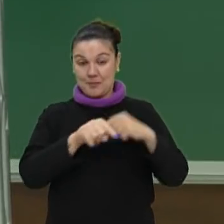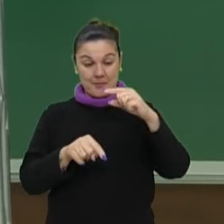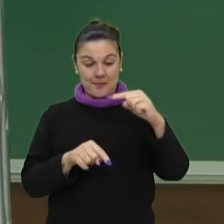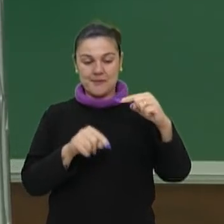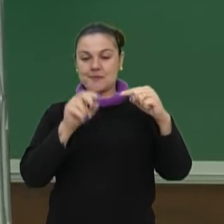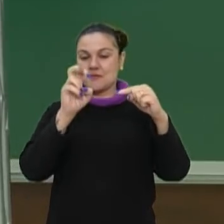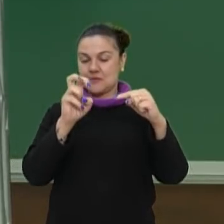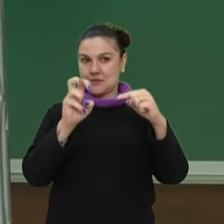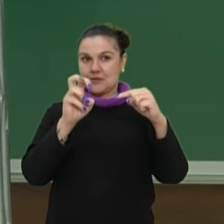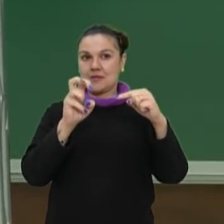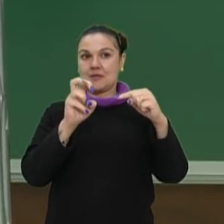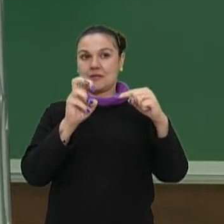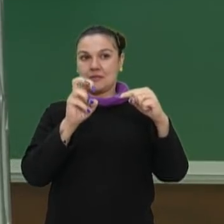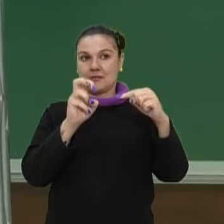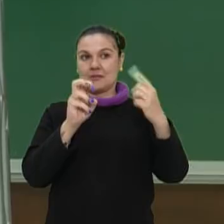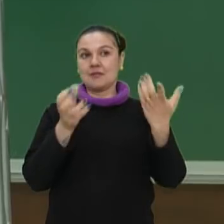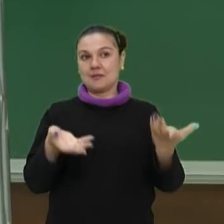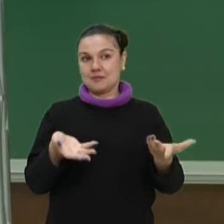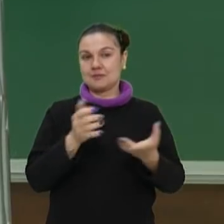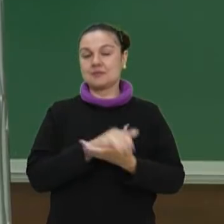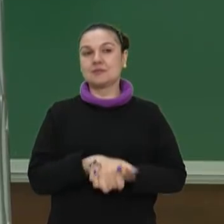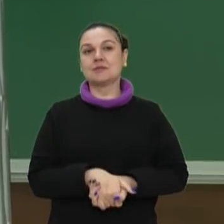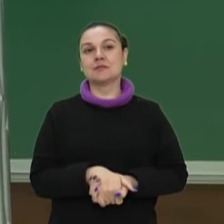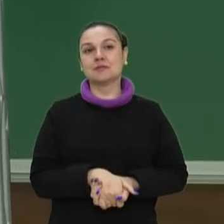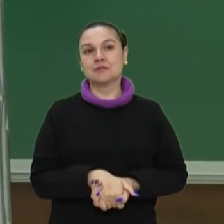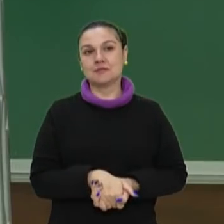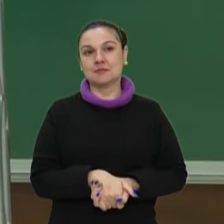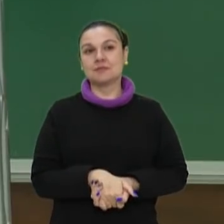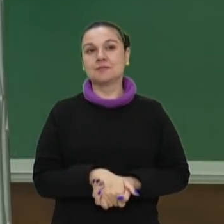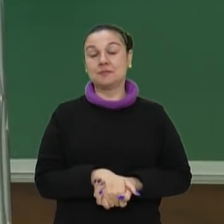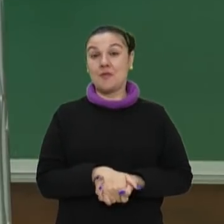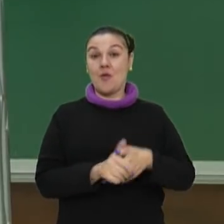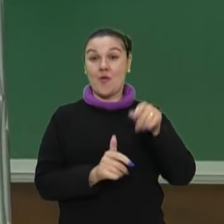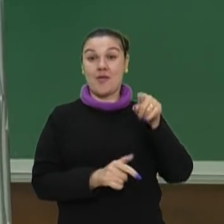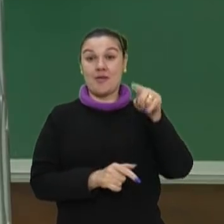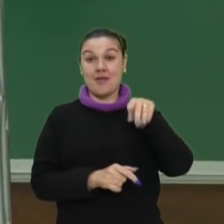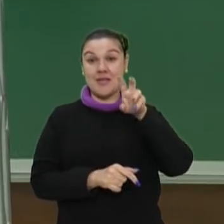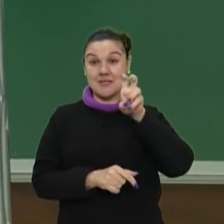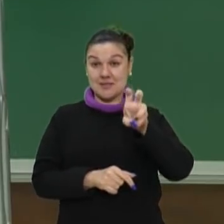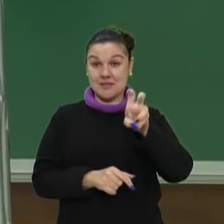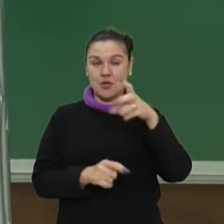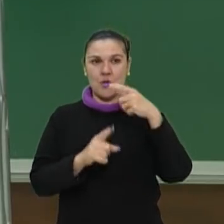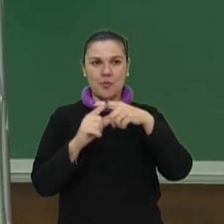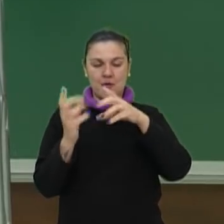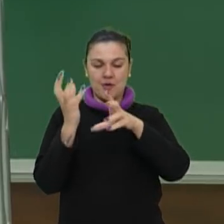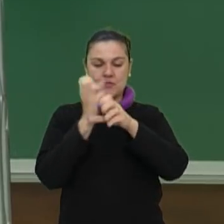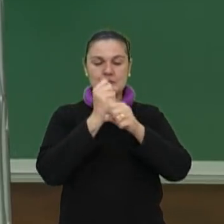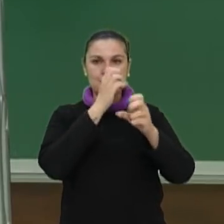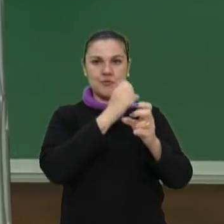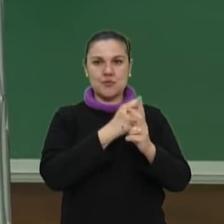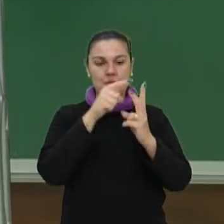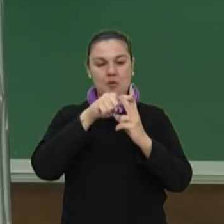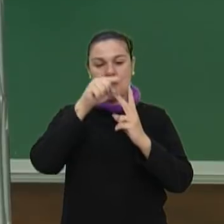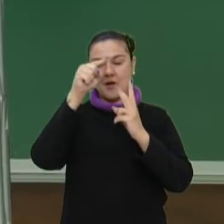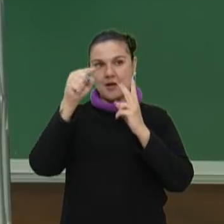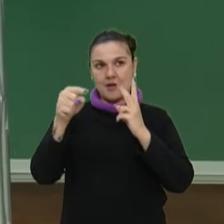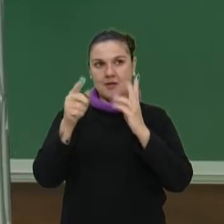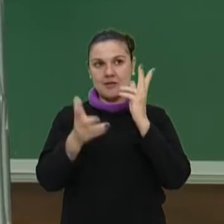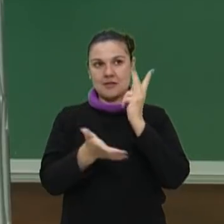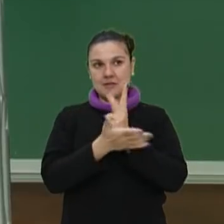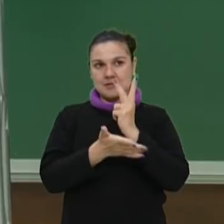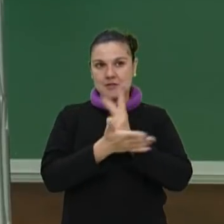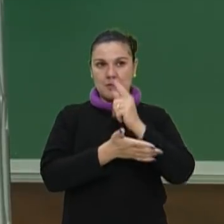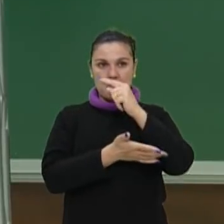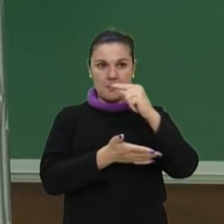5? Então aqui ficou, né, 5 positivo. Porque quando eu somo as duas raízes, o resultado é menos